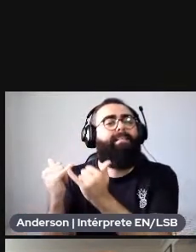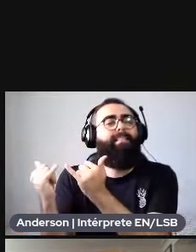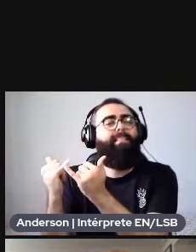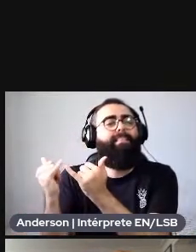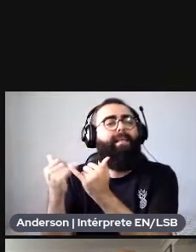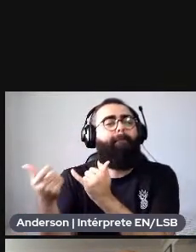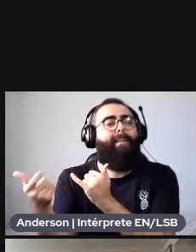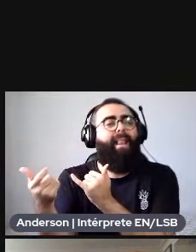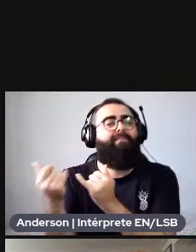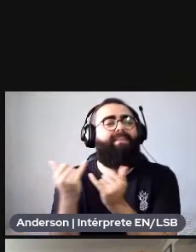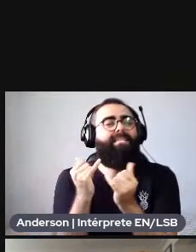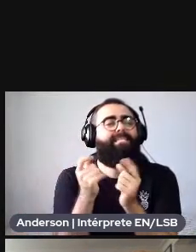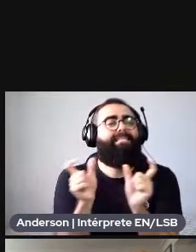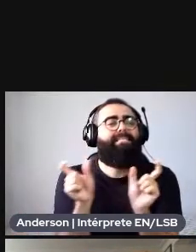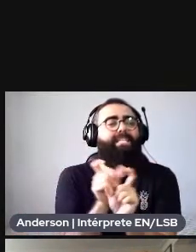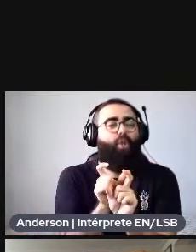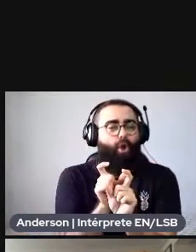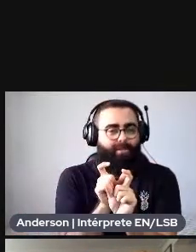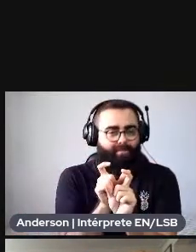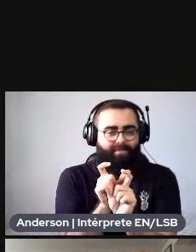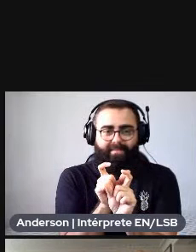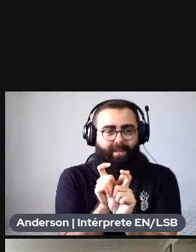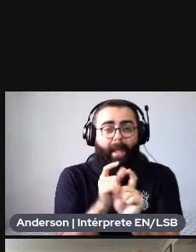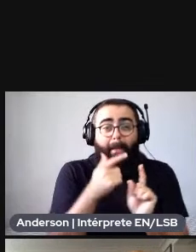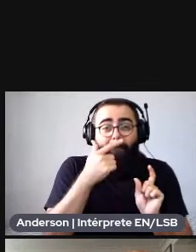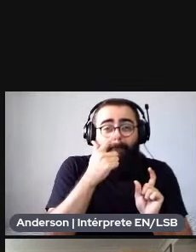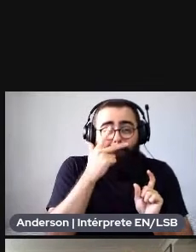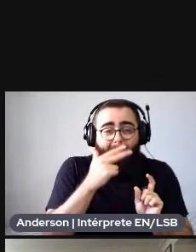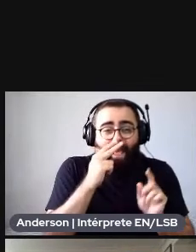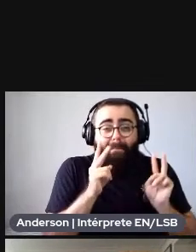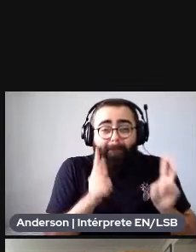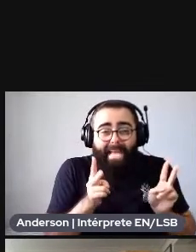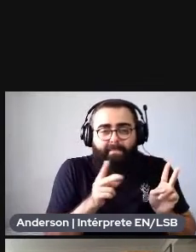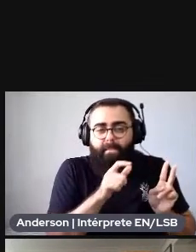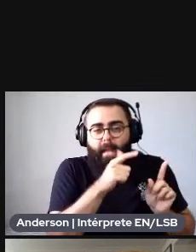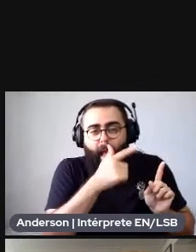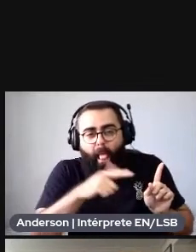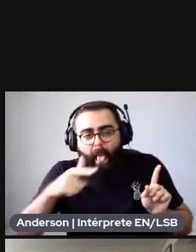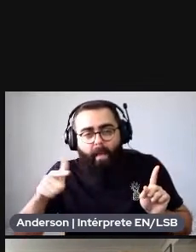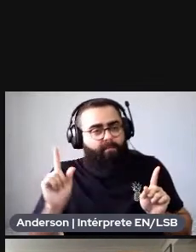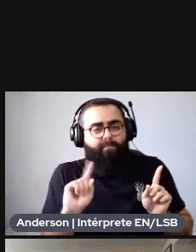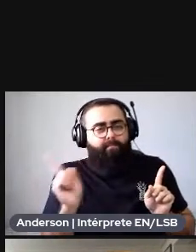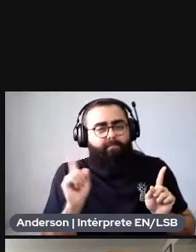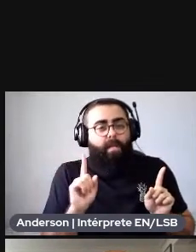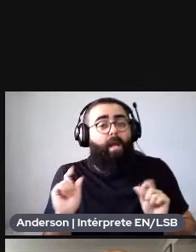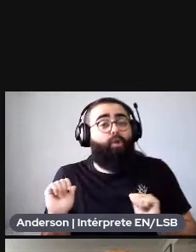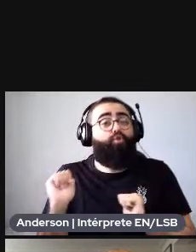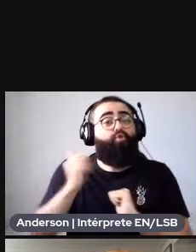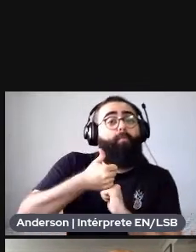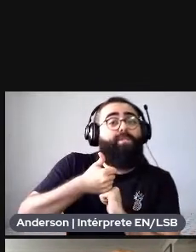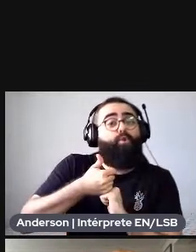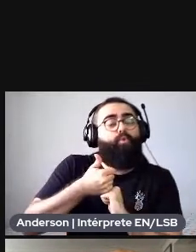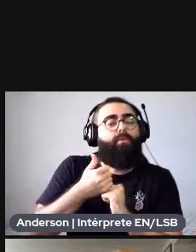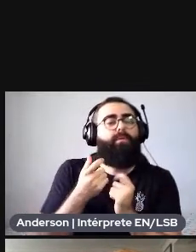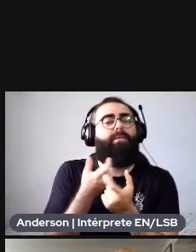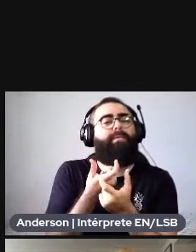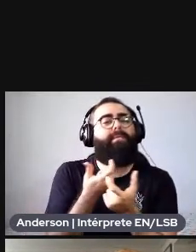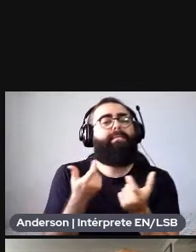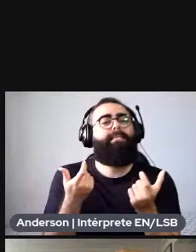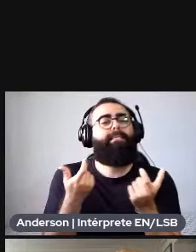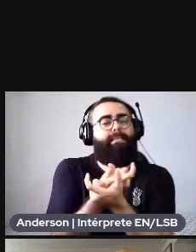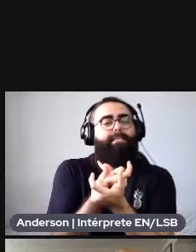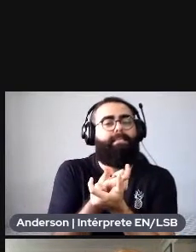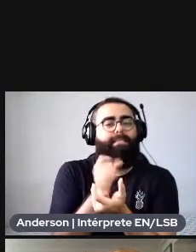de facto, do mesmo lexema, mas o trabalho sobre um sinónimo do lexema fundamental.